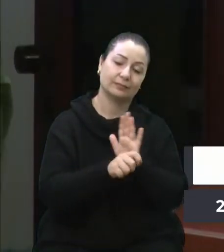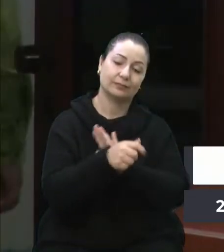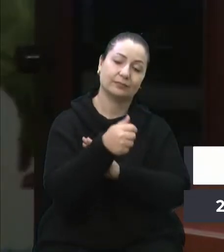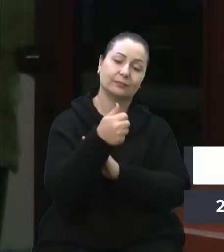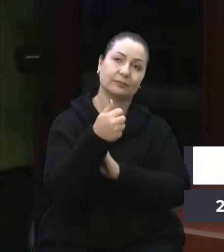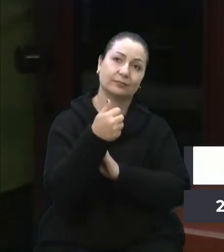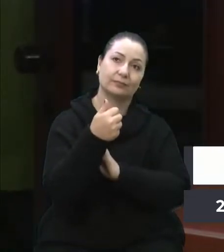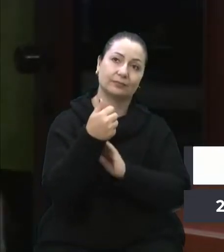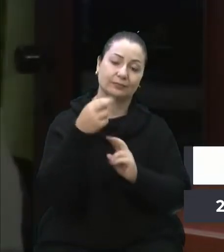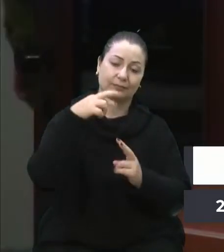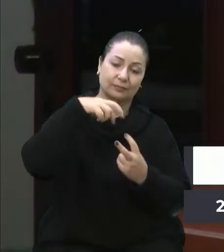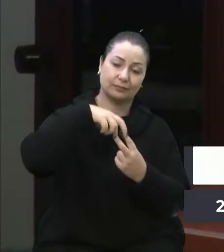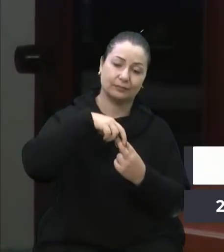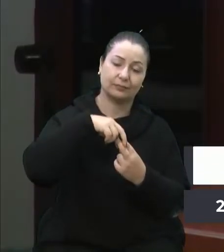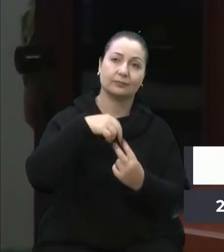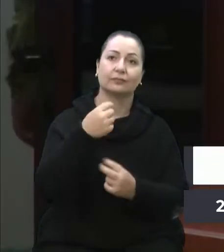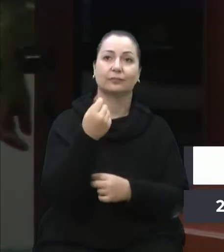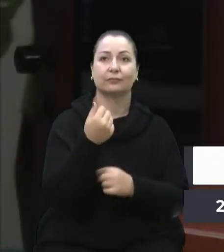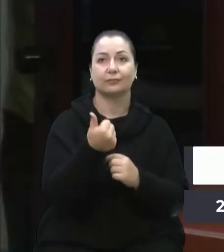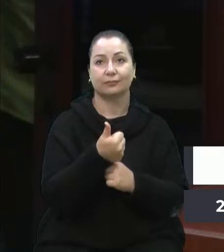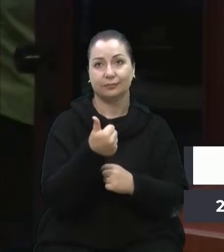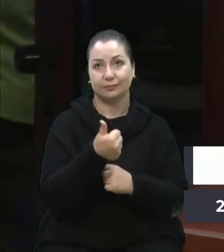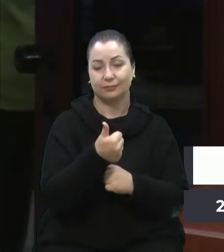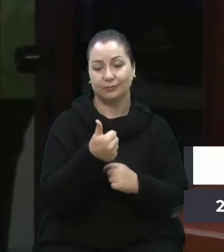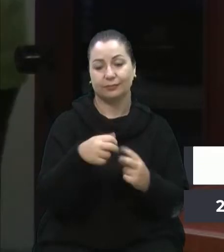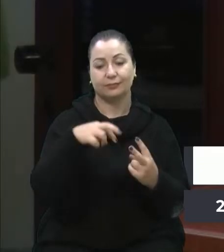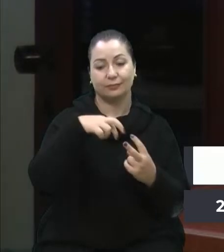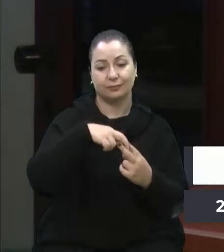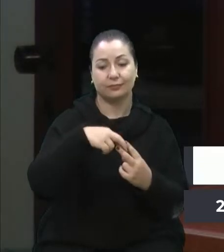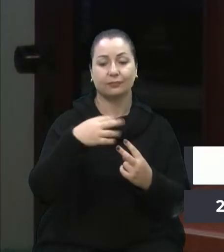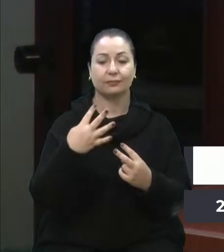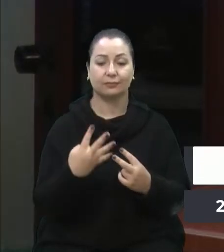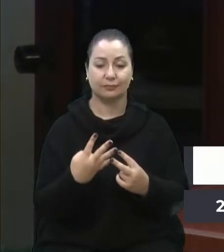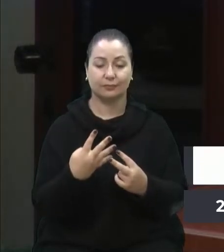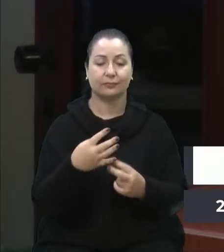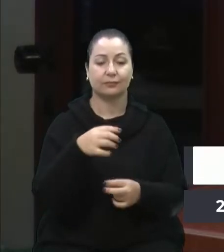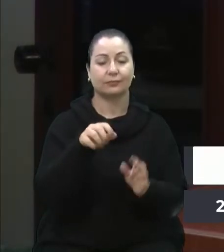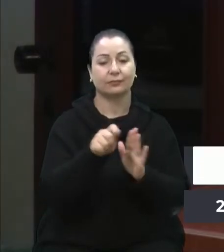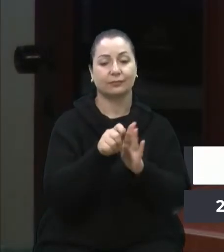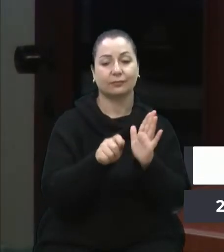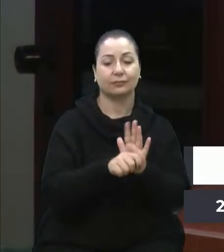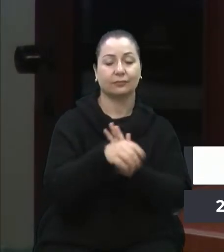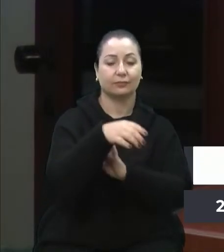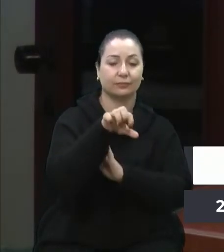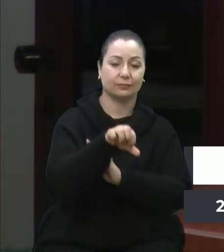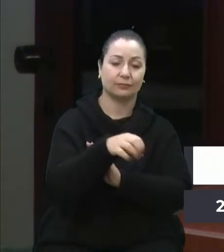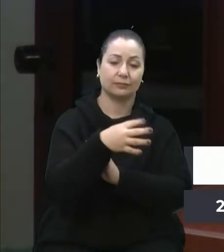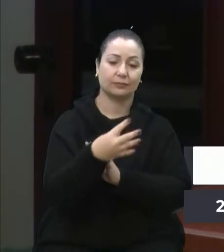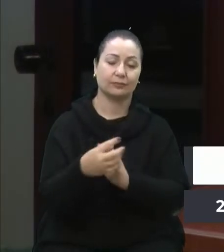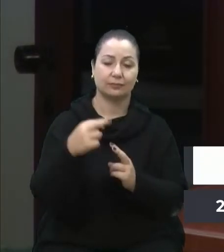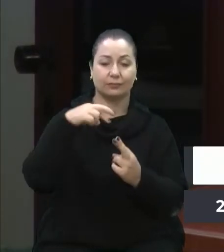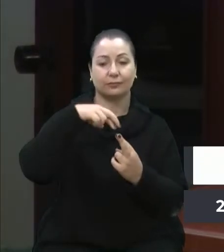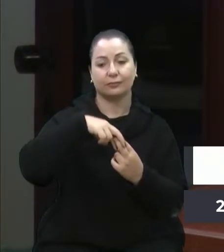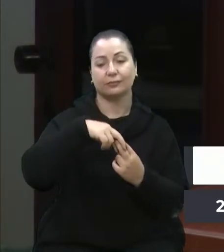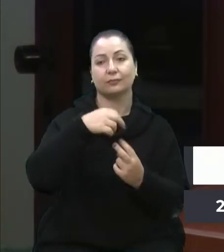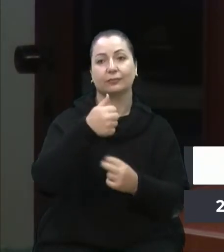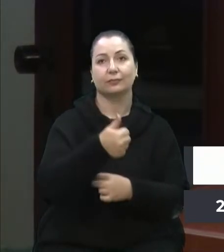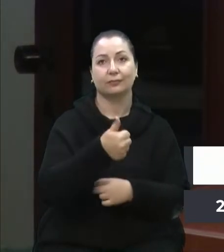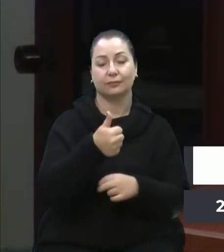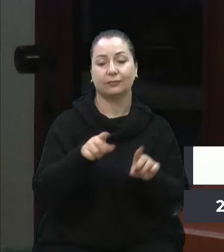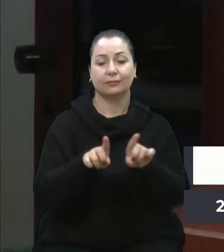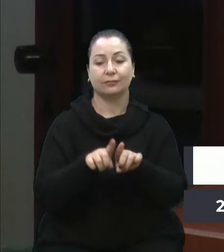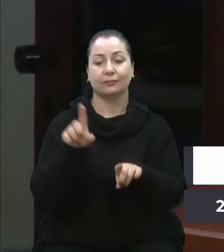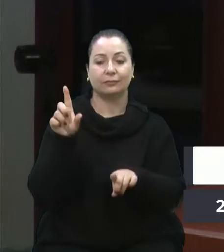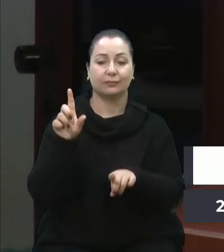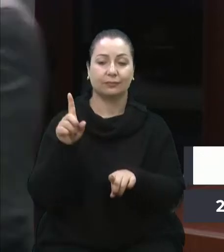artigo 67, inciso 4º e artigo 94, inciso 1º e 15º, combinados com o artigo 116,